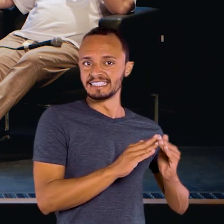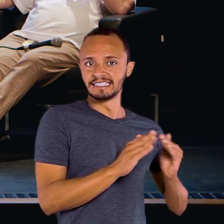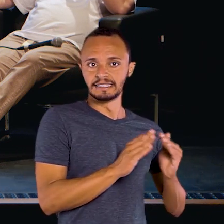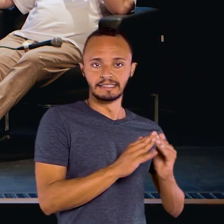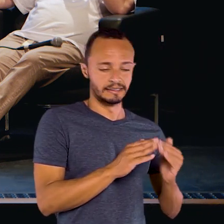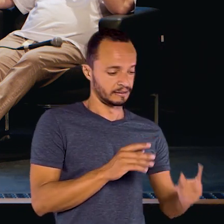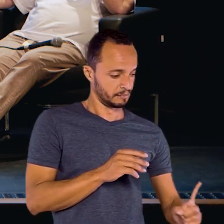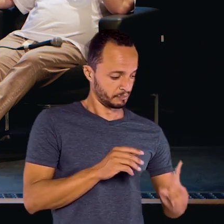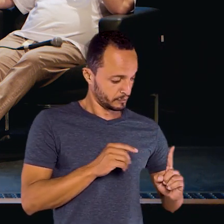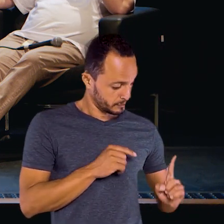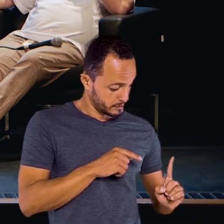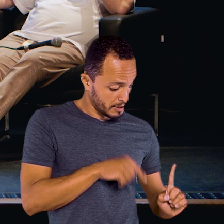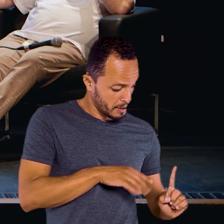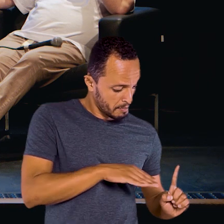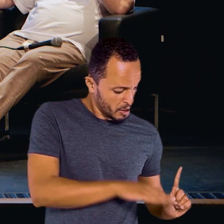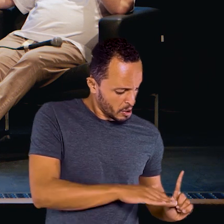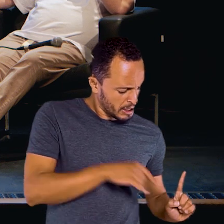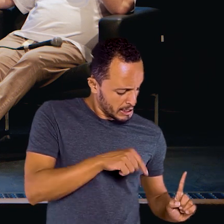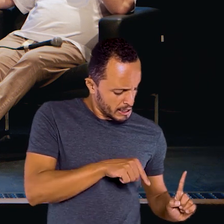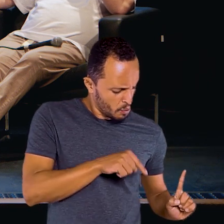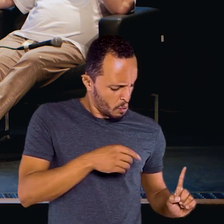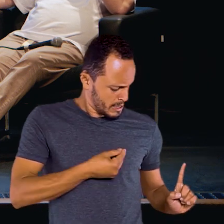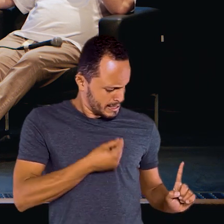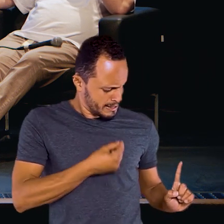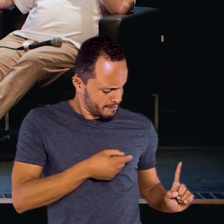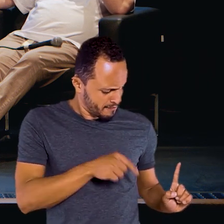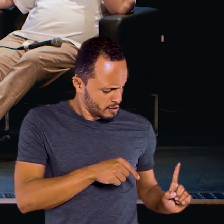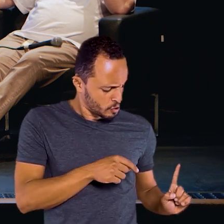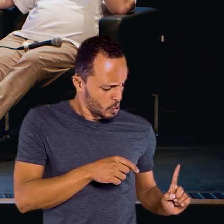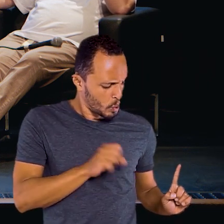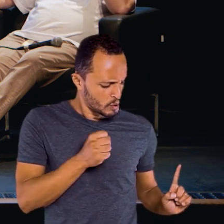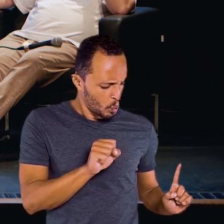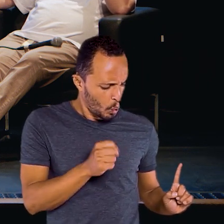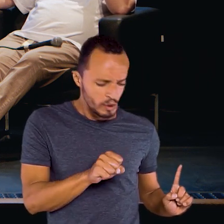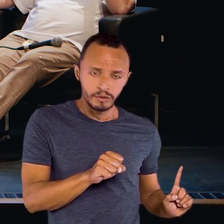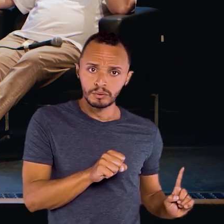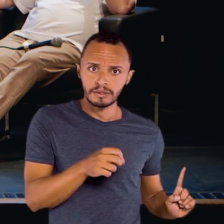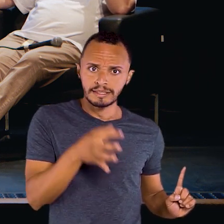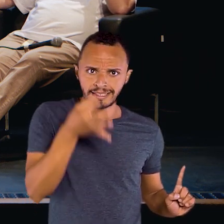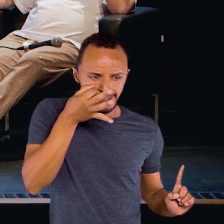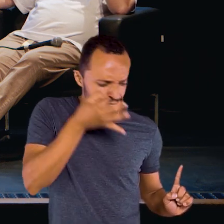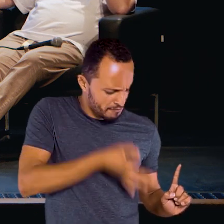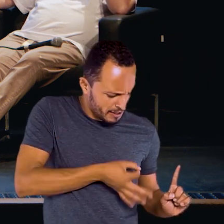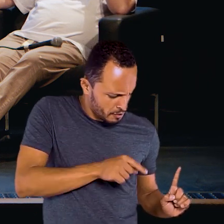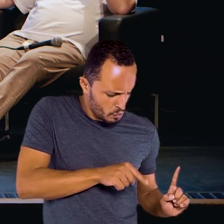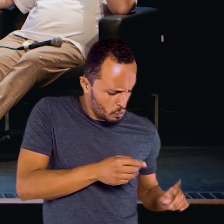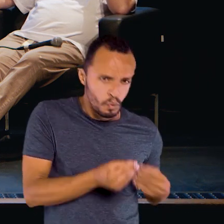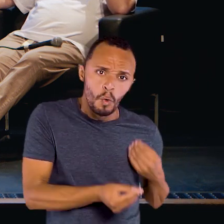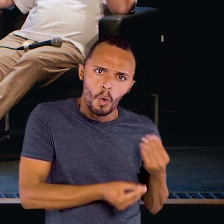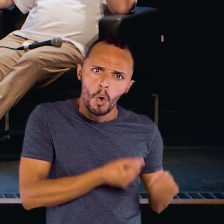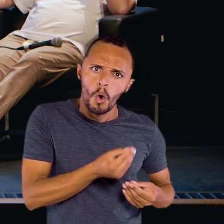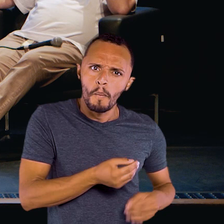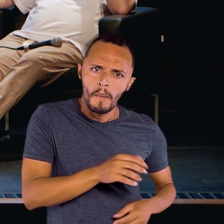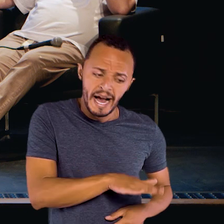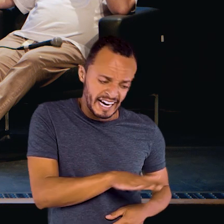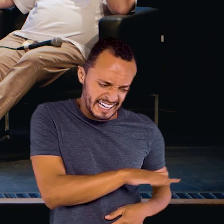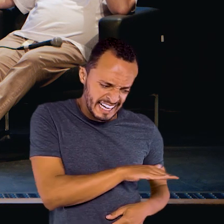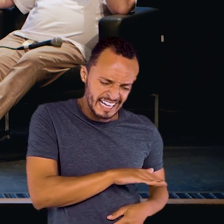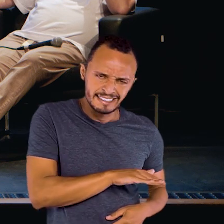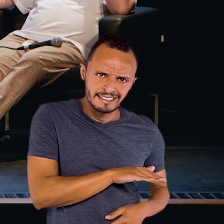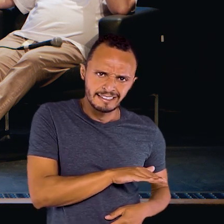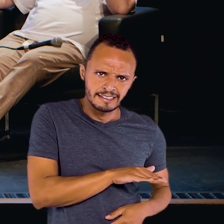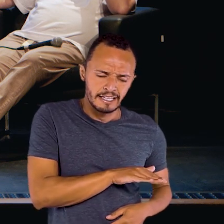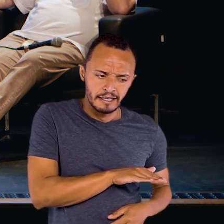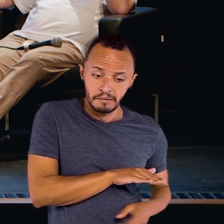vê por que ele não é uma criança, né? Então, essa questão da infância perdida, da infância roubada,